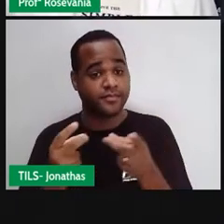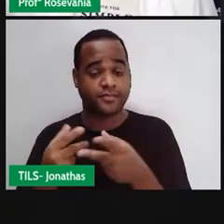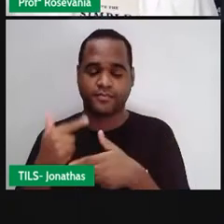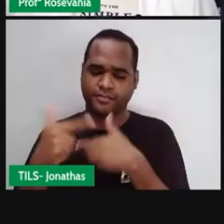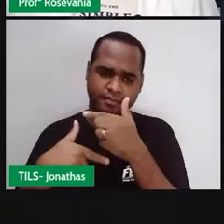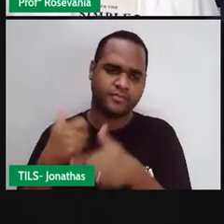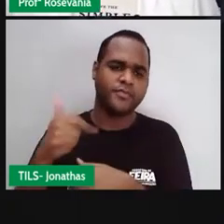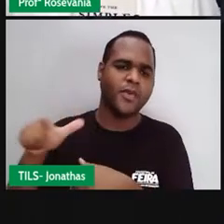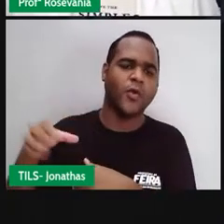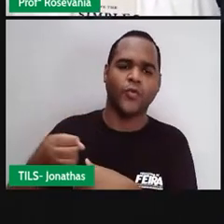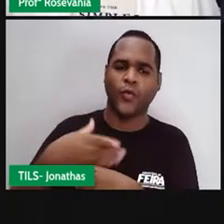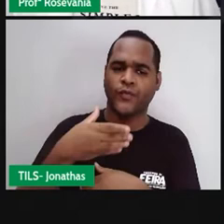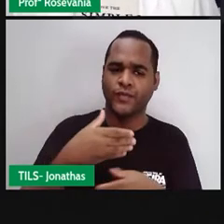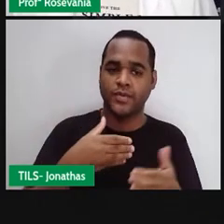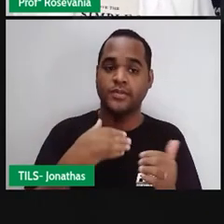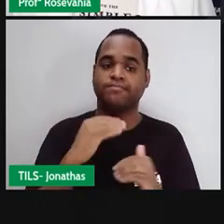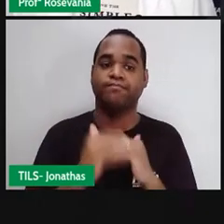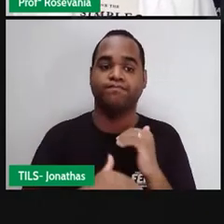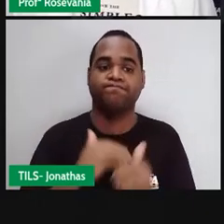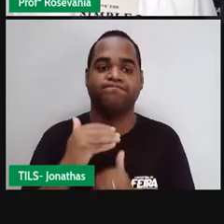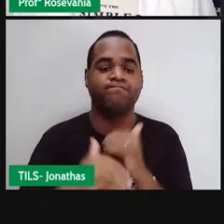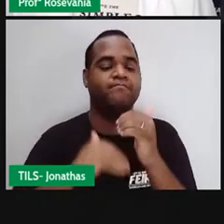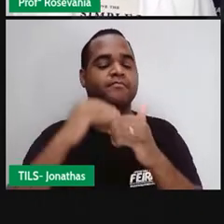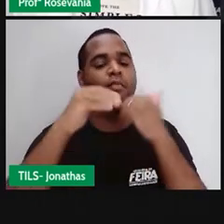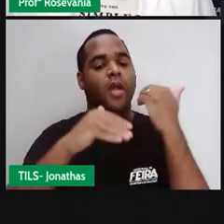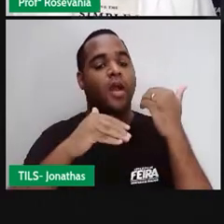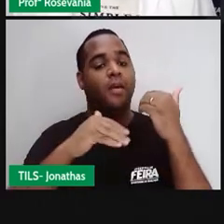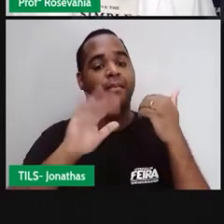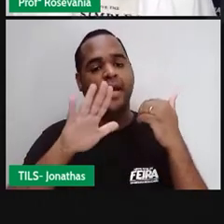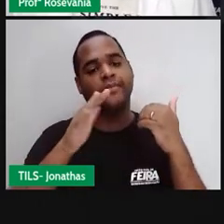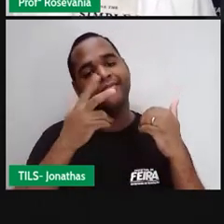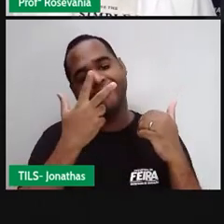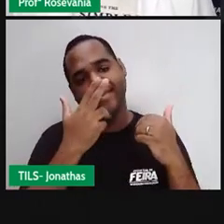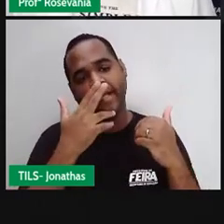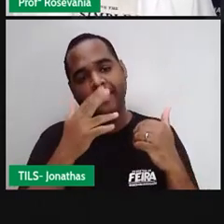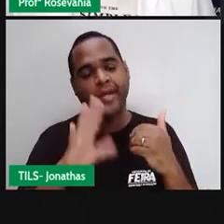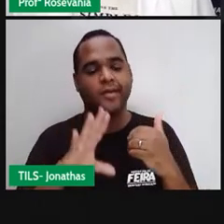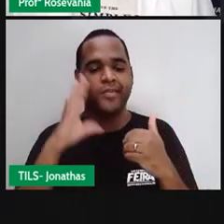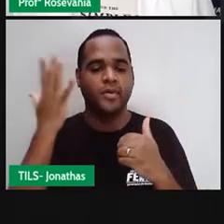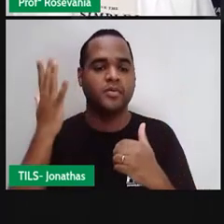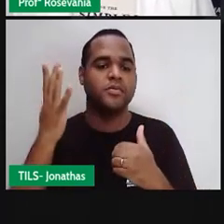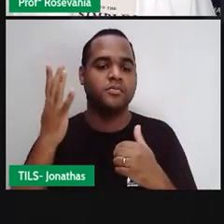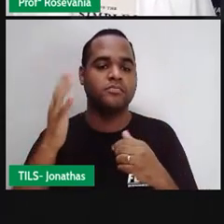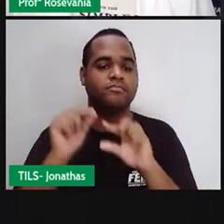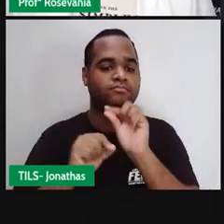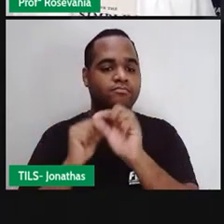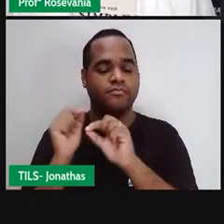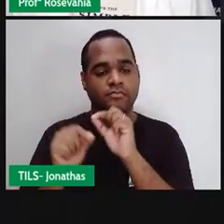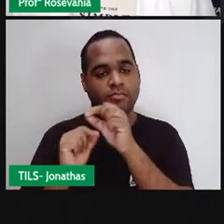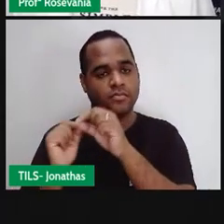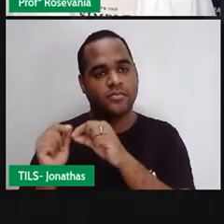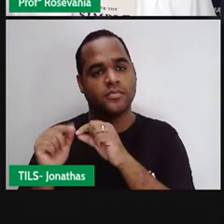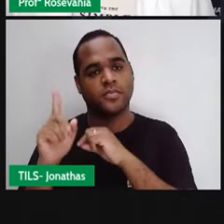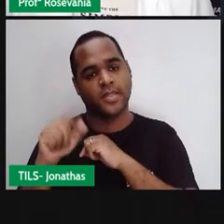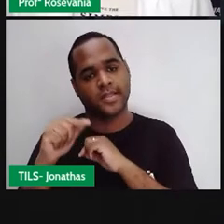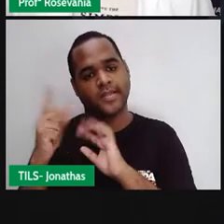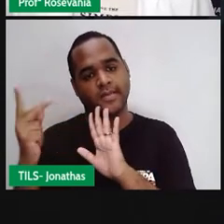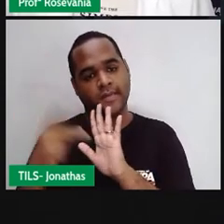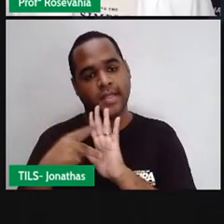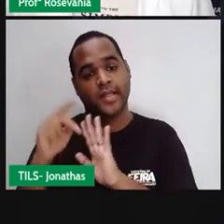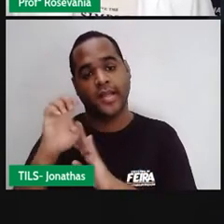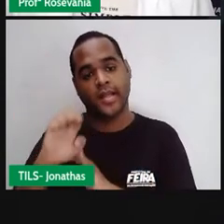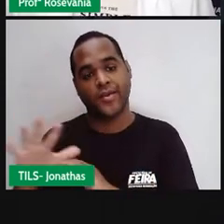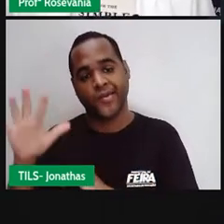novamente começamos a reerguer isso, mas só que aí nesse caso, infelizmente, não, pelo fato da Europa ter